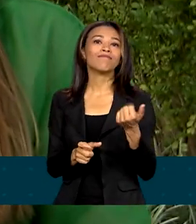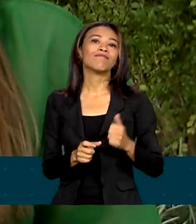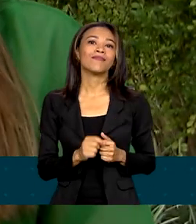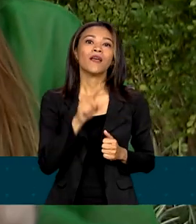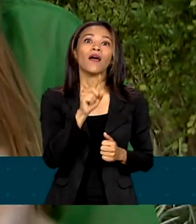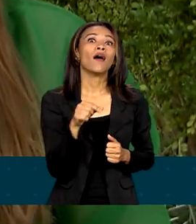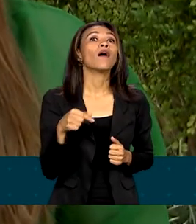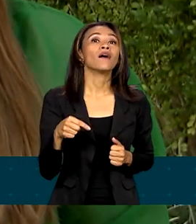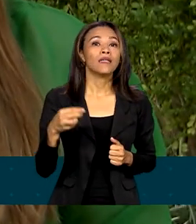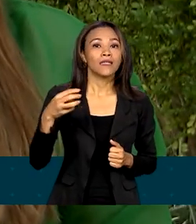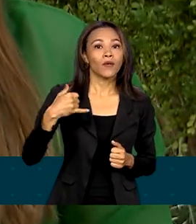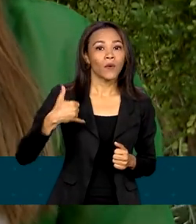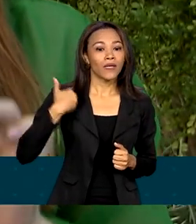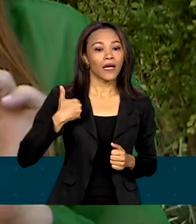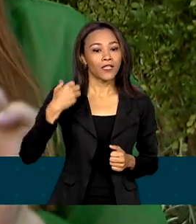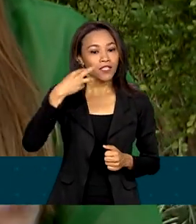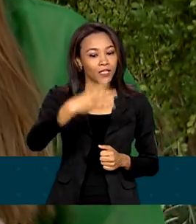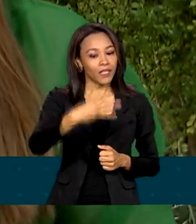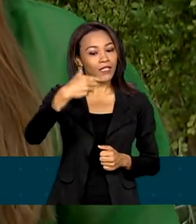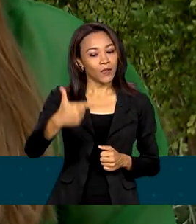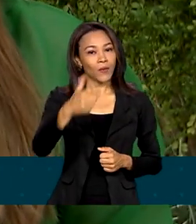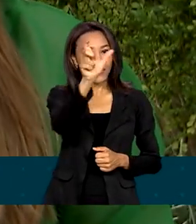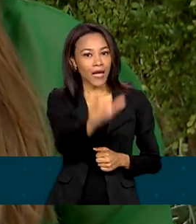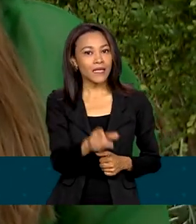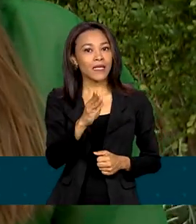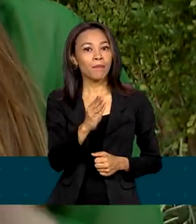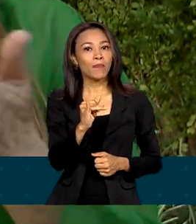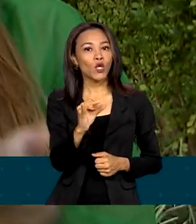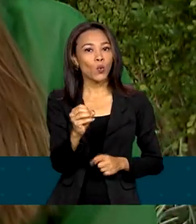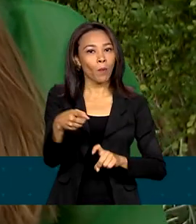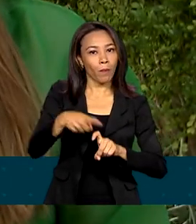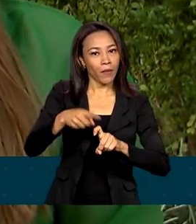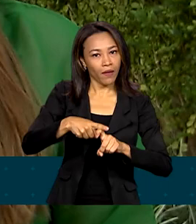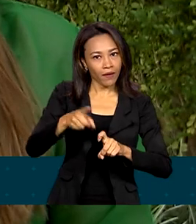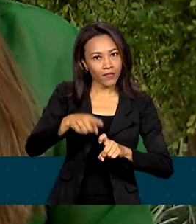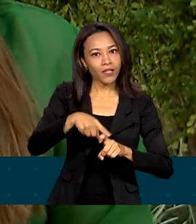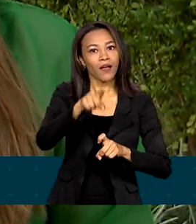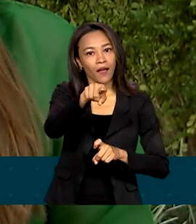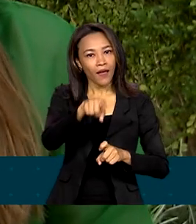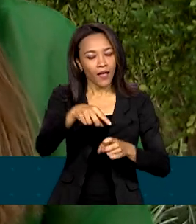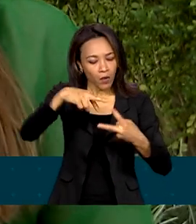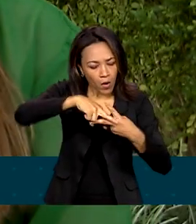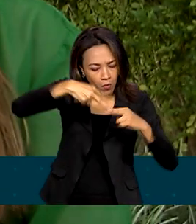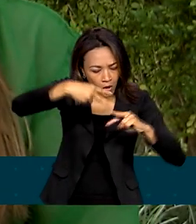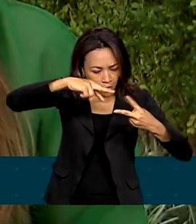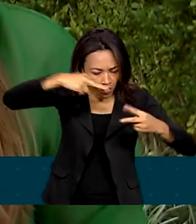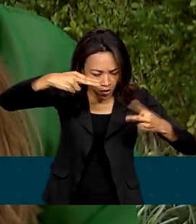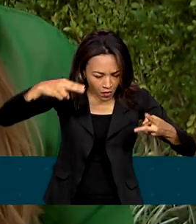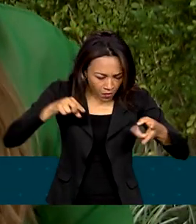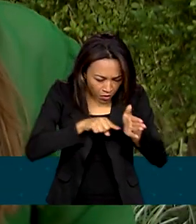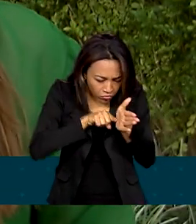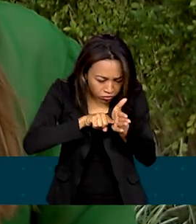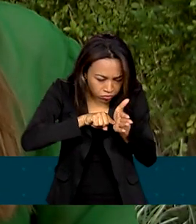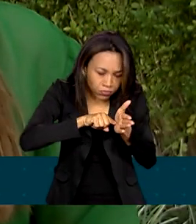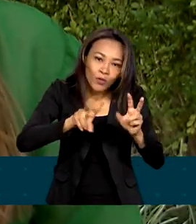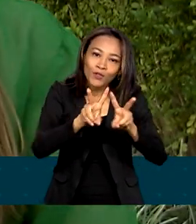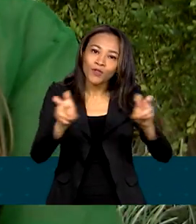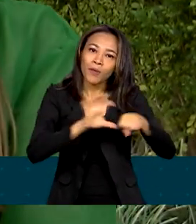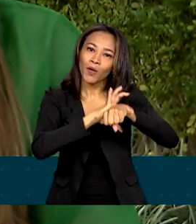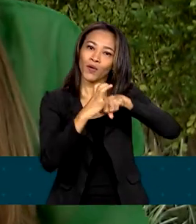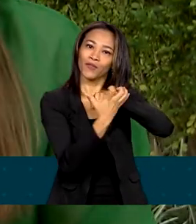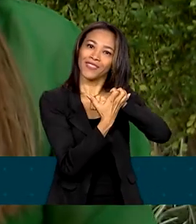Com apenas 32 anos, a biomédica coordenou o sequenciamento do genoma da Covid-19 no